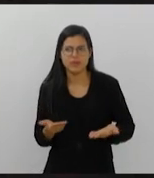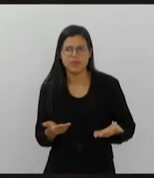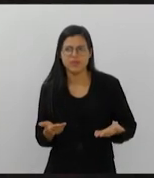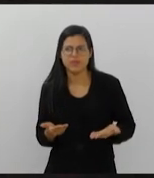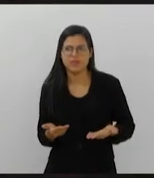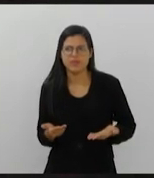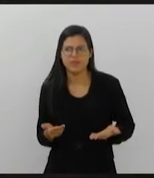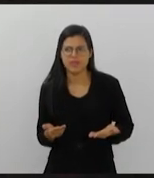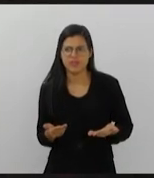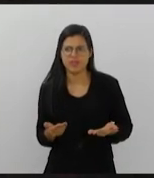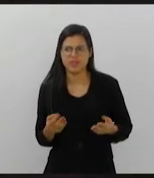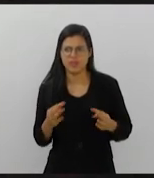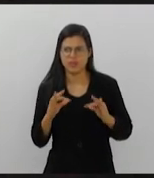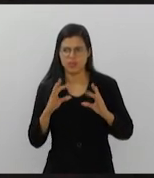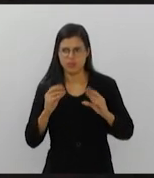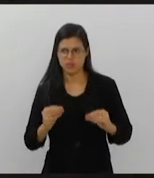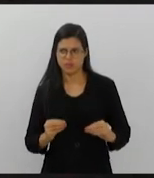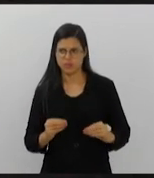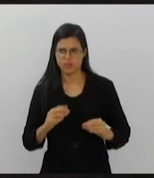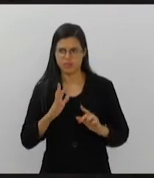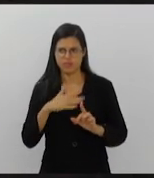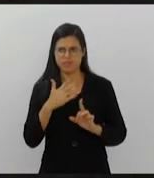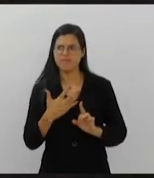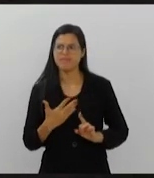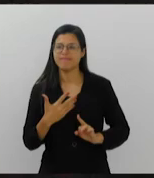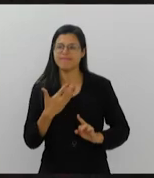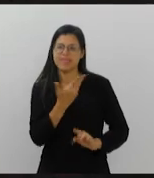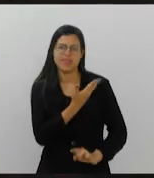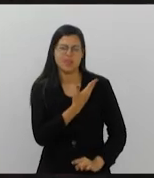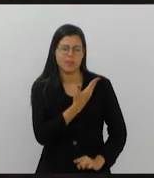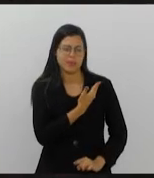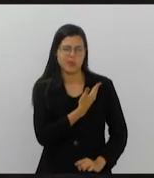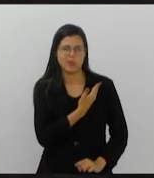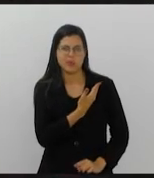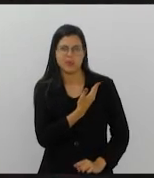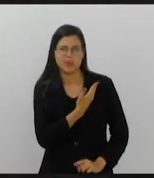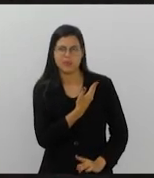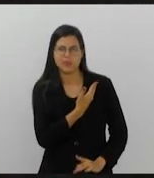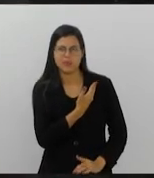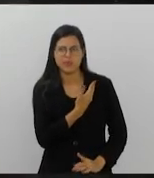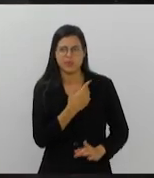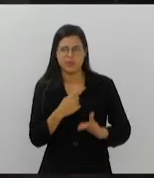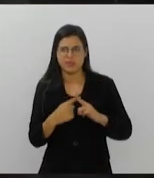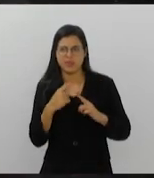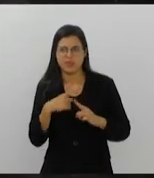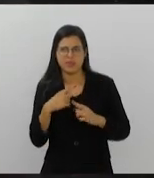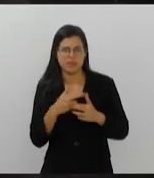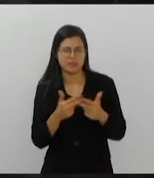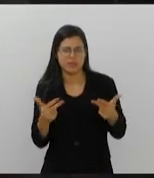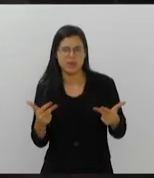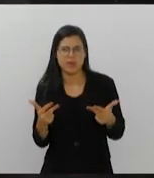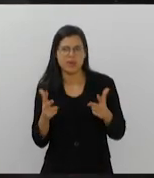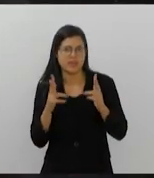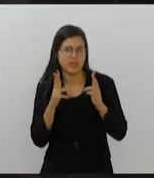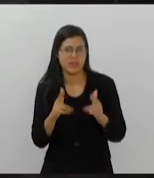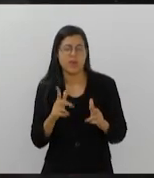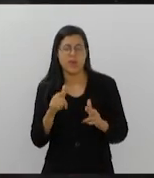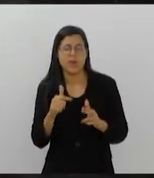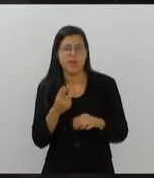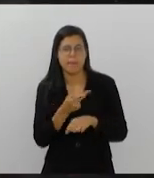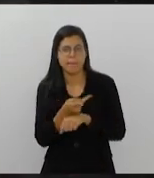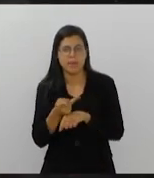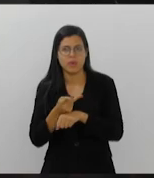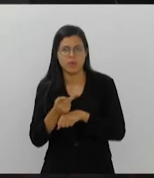os que eu já homenageei aqui são meus amigos, viraram amigos, porque nós temos algo em comum, que é a busca de